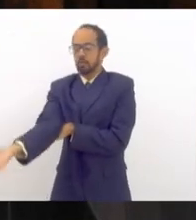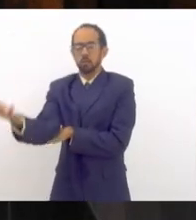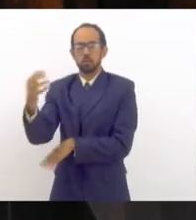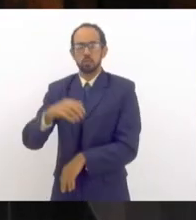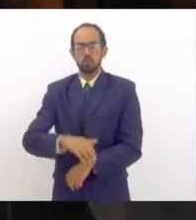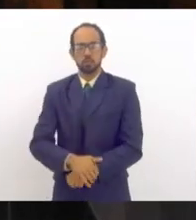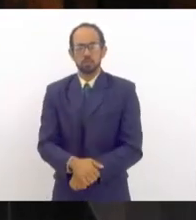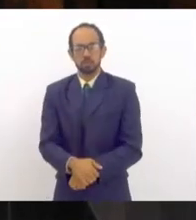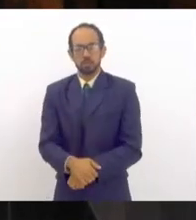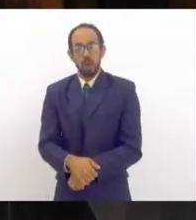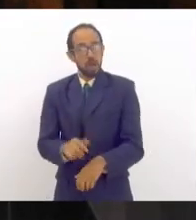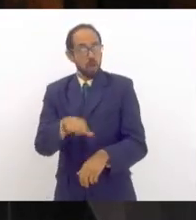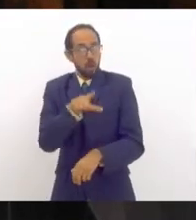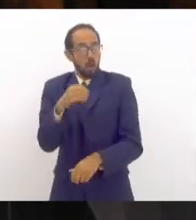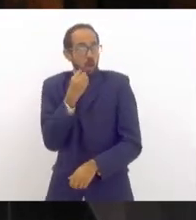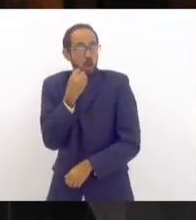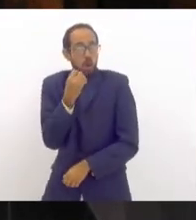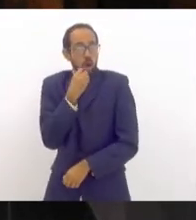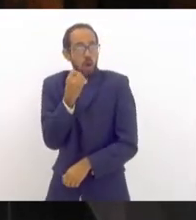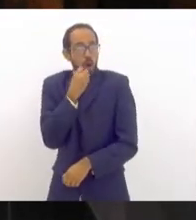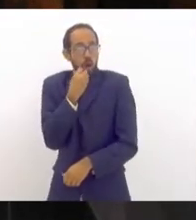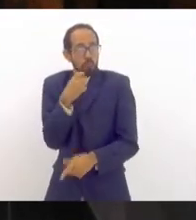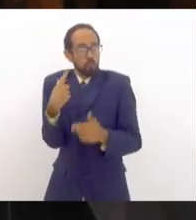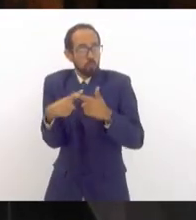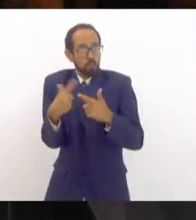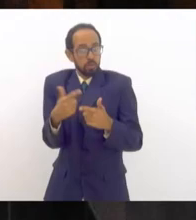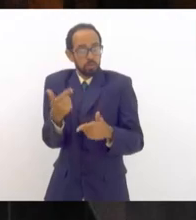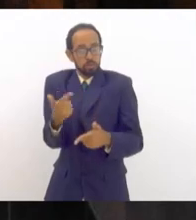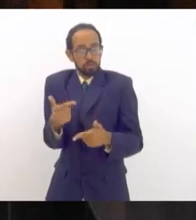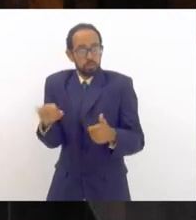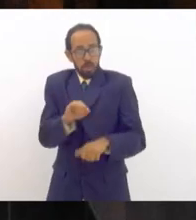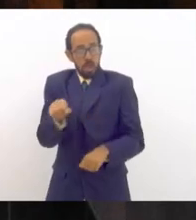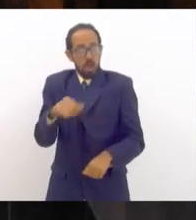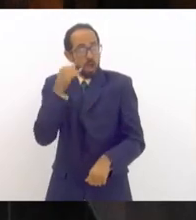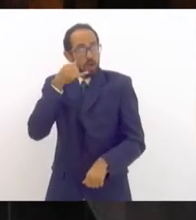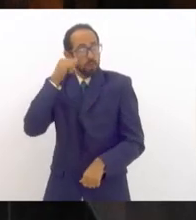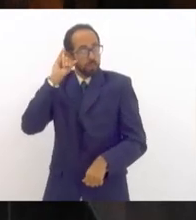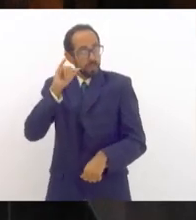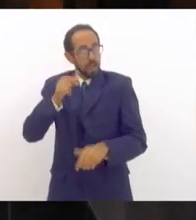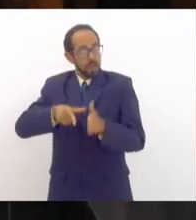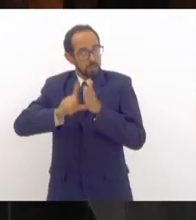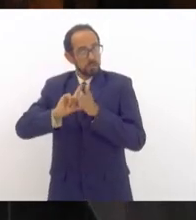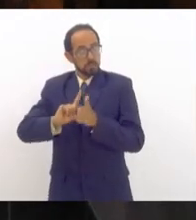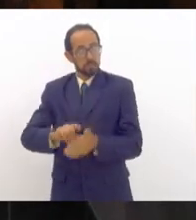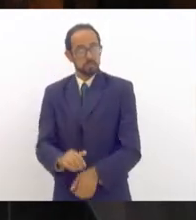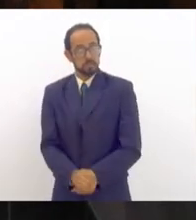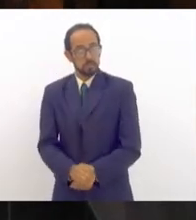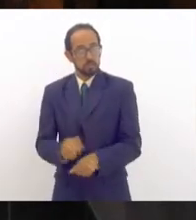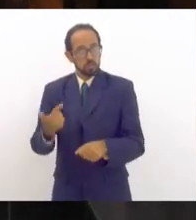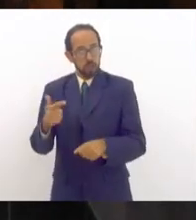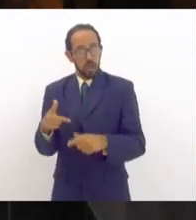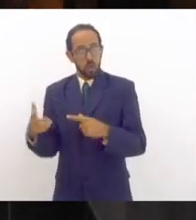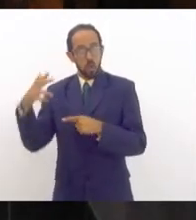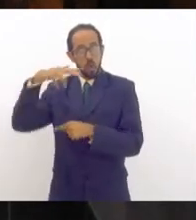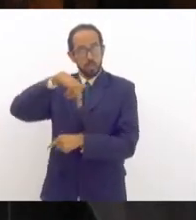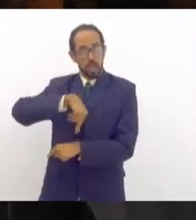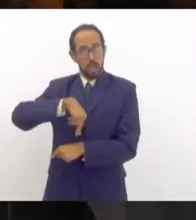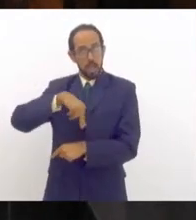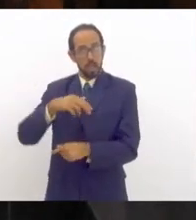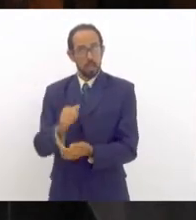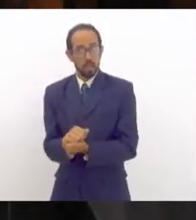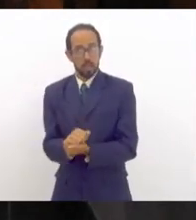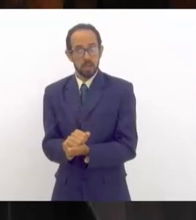cai em cima de rede elétrica porque não faz a prevenção porque não faz a poda eu moro no município onde tem